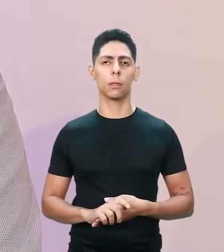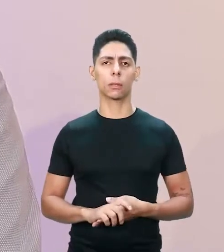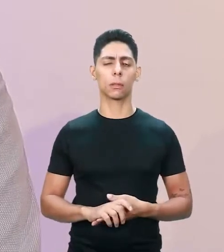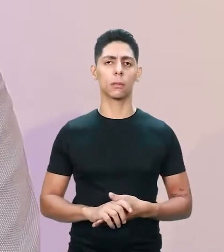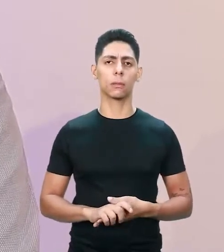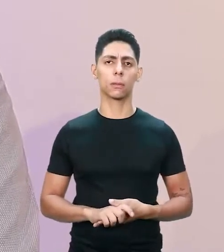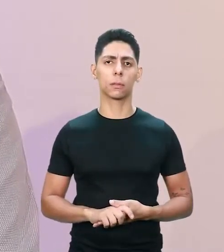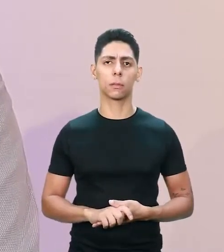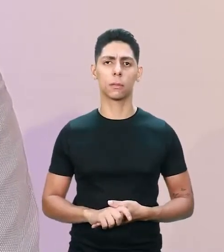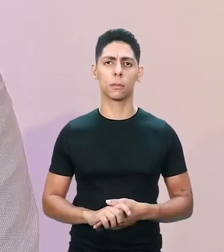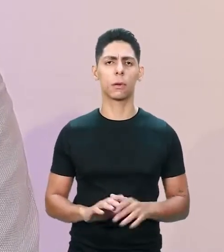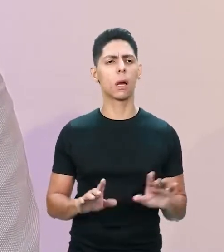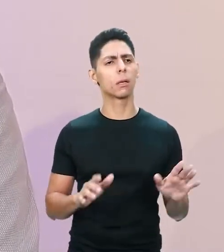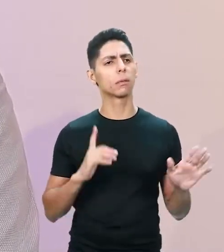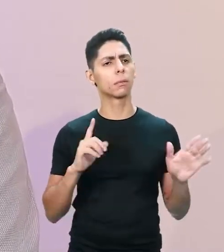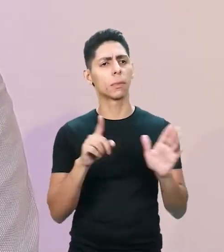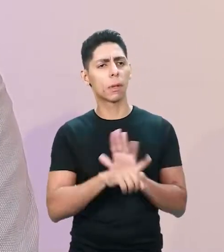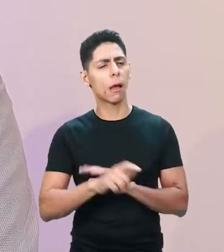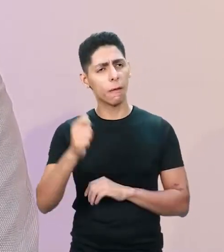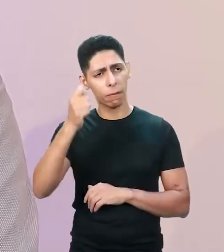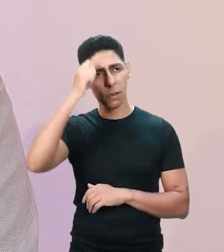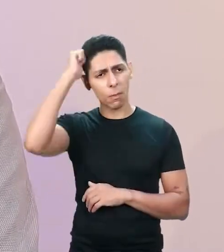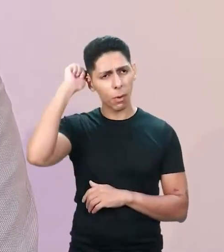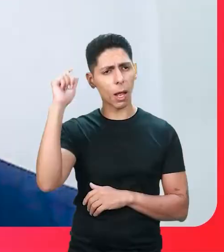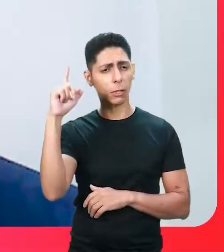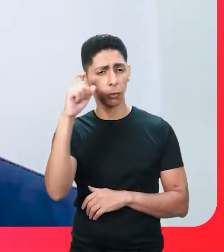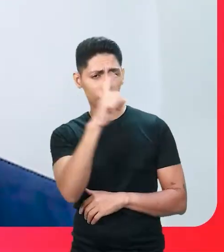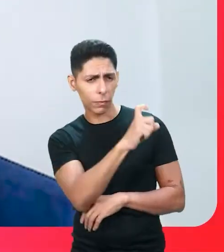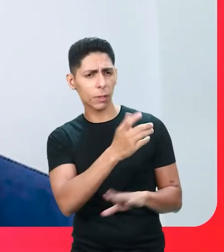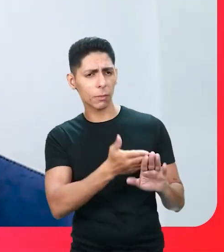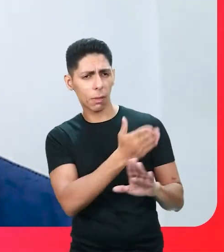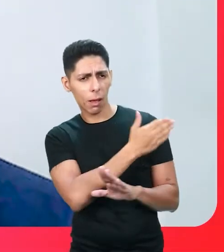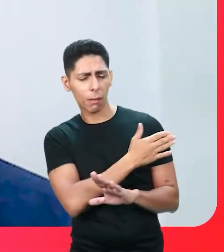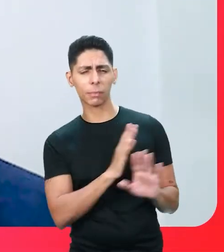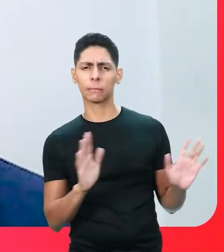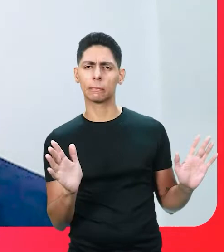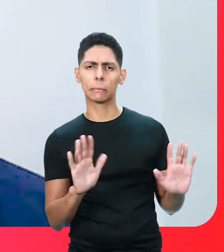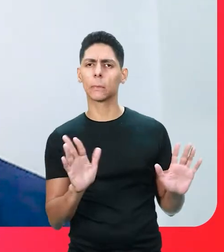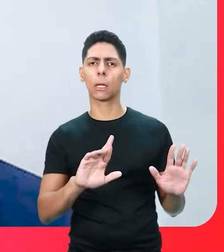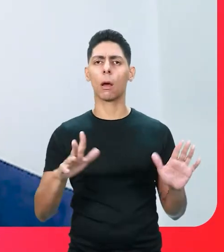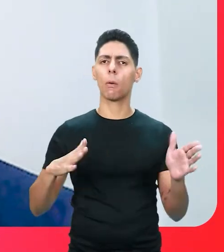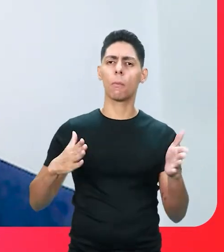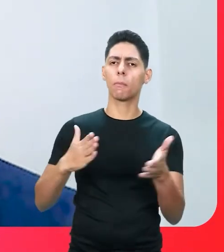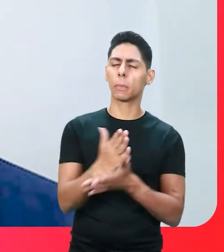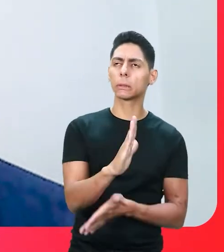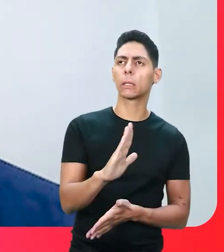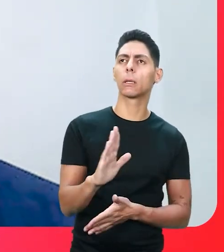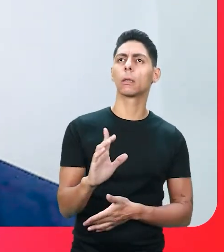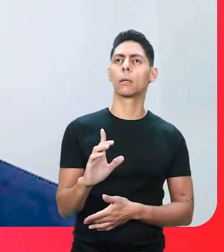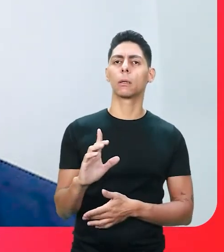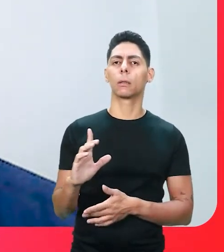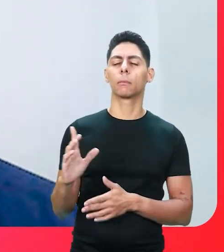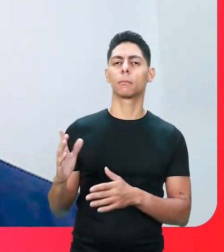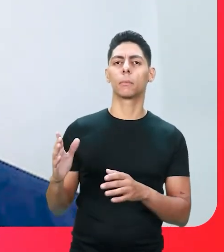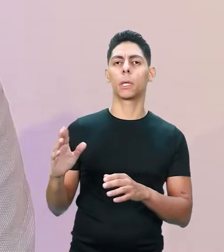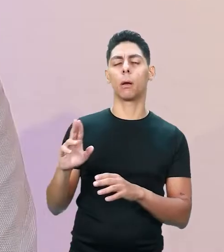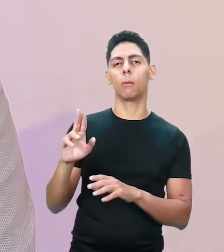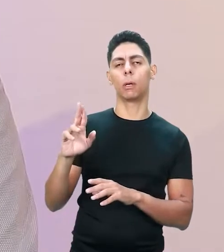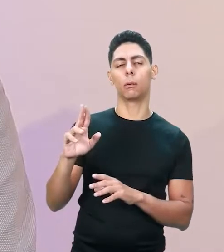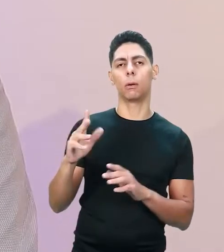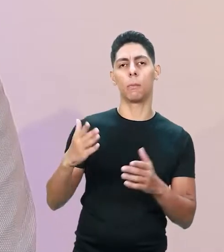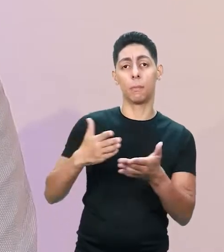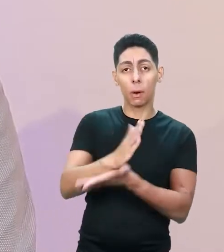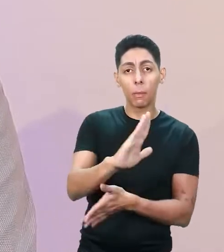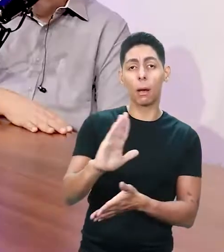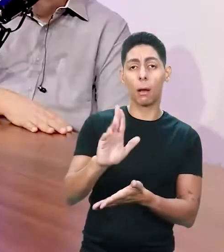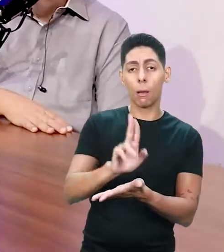pouquinho. Vestibular difícil, o da UFJ na época? Não, eu passei, na verdade, para uma universidade privada.